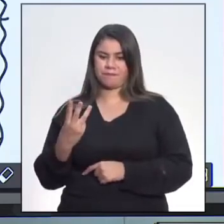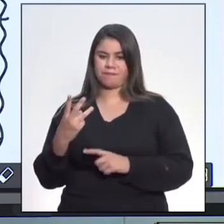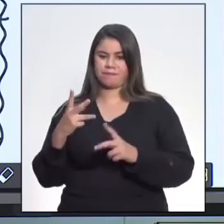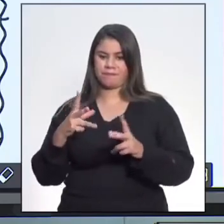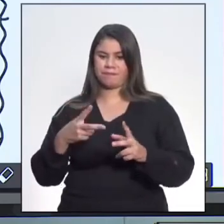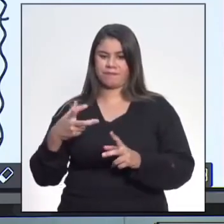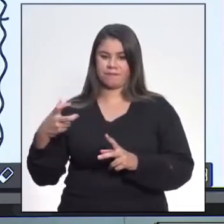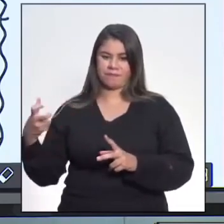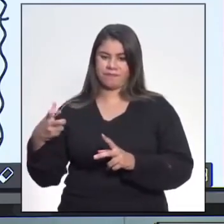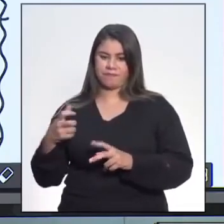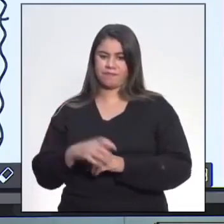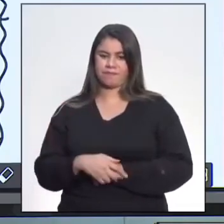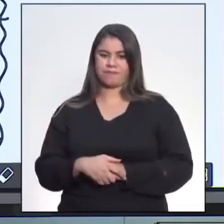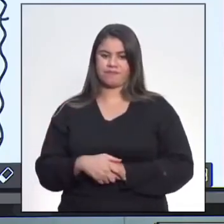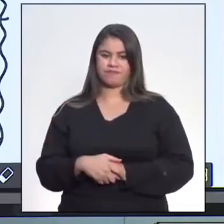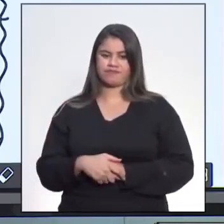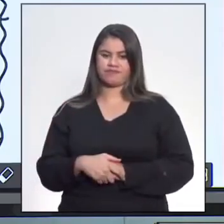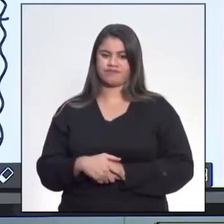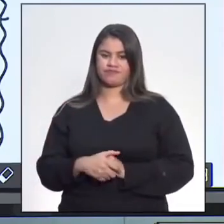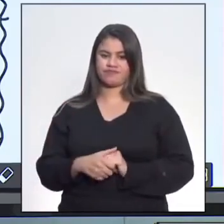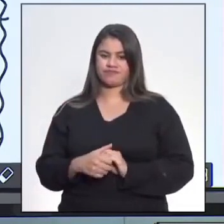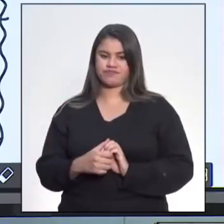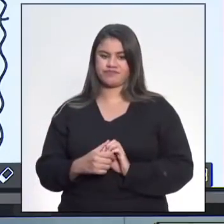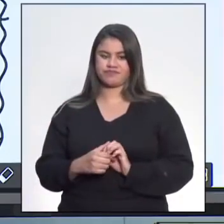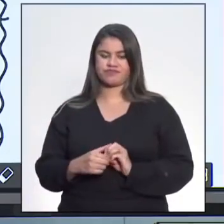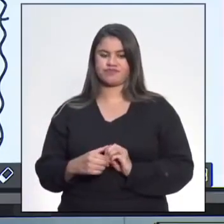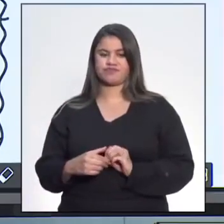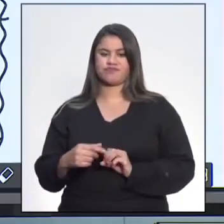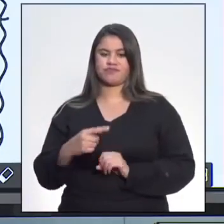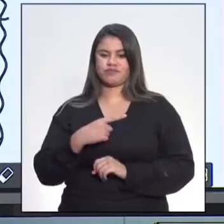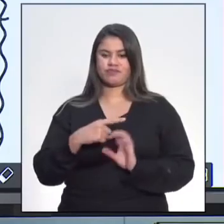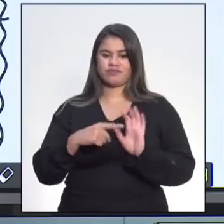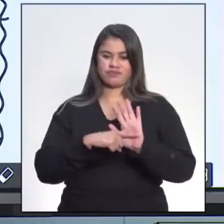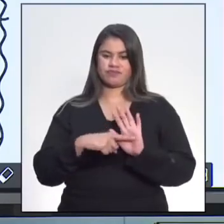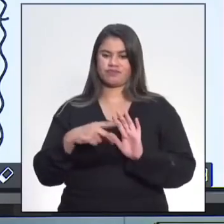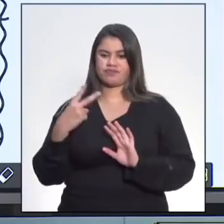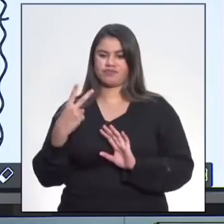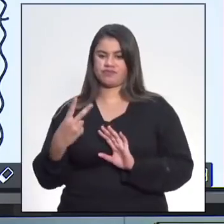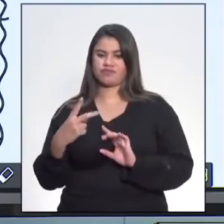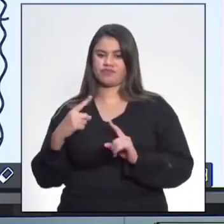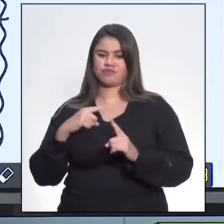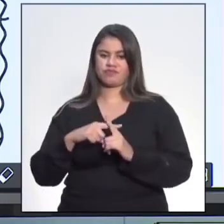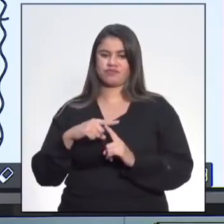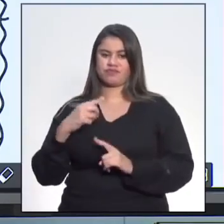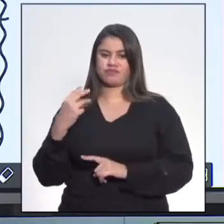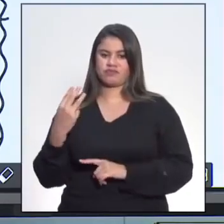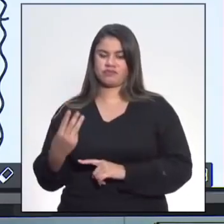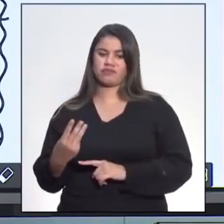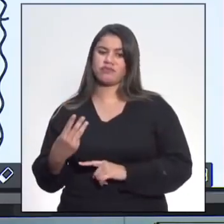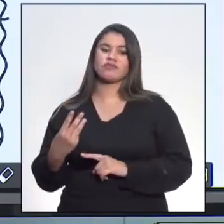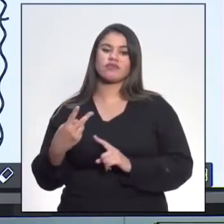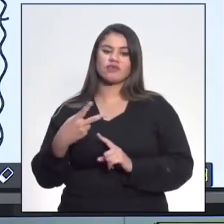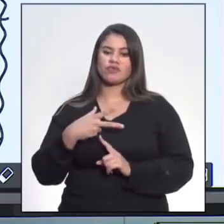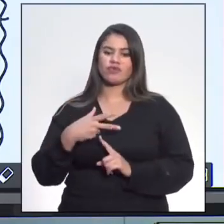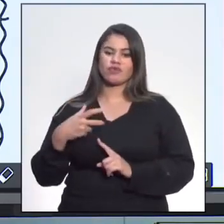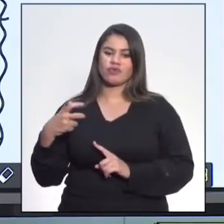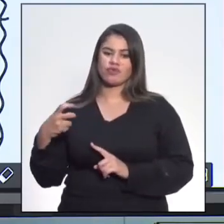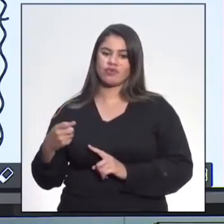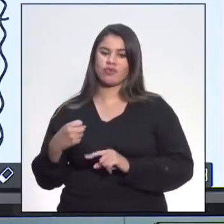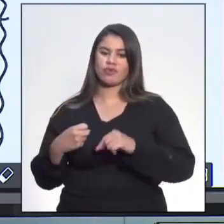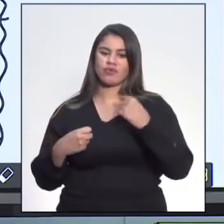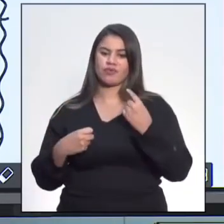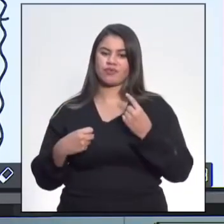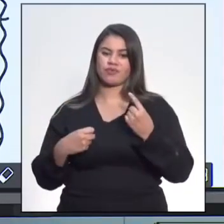Igual. Menos 2 vezes 1 dá menos 2. Menos 2 mais 3. Devo 2, tenho 3, pego meus 3 e